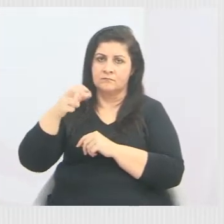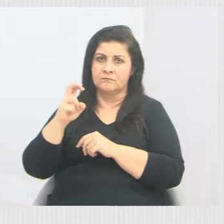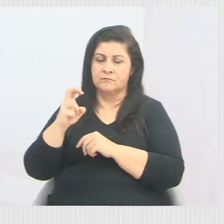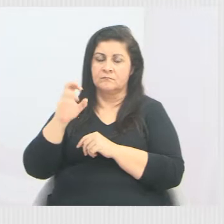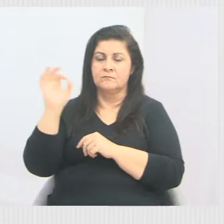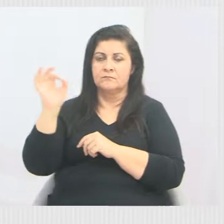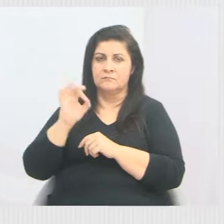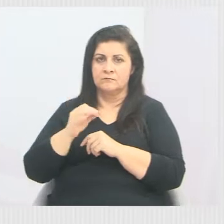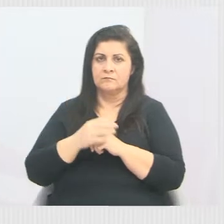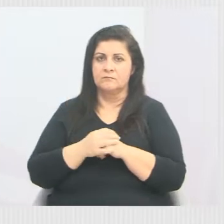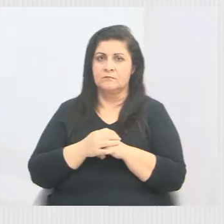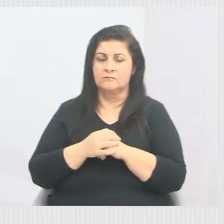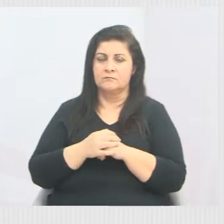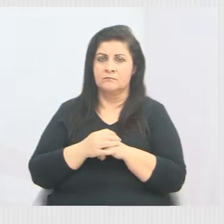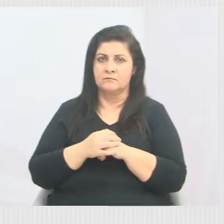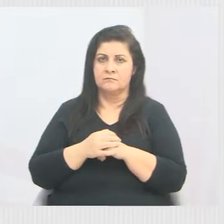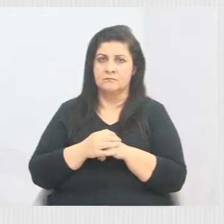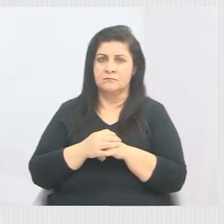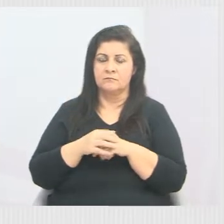35,75%.